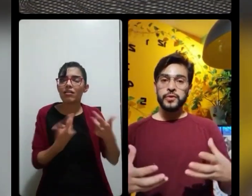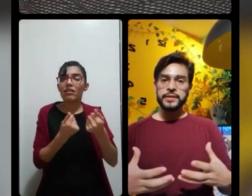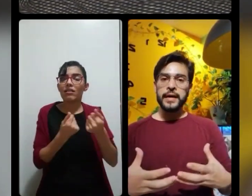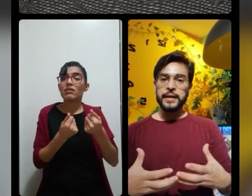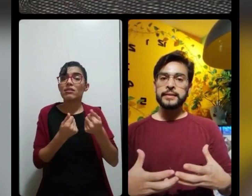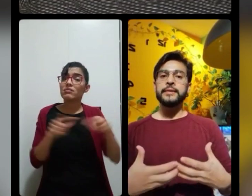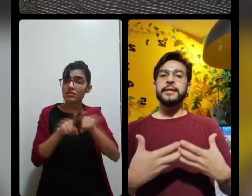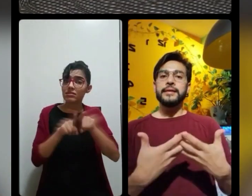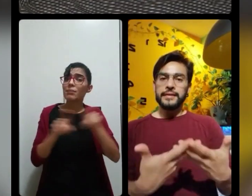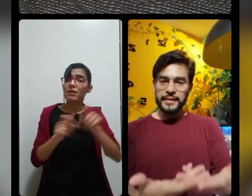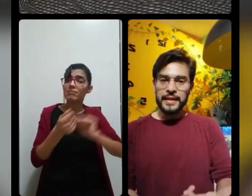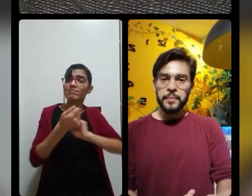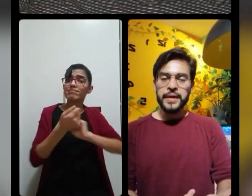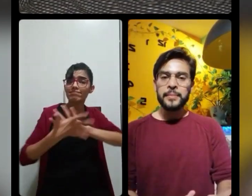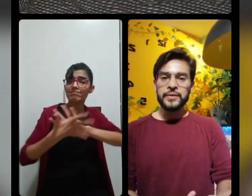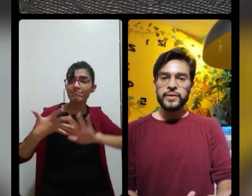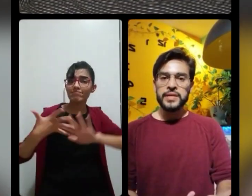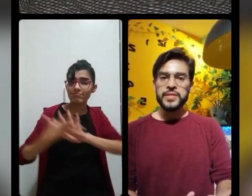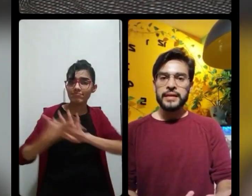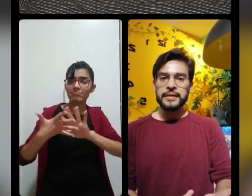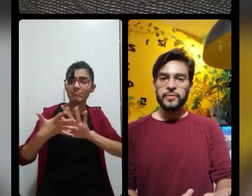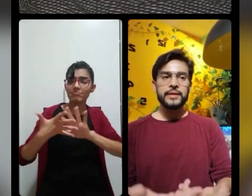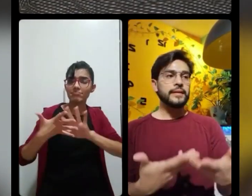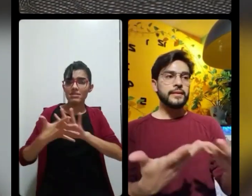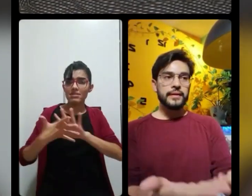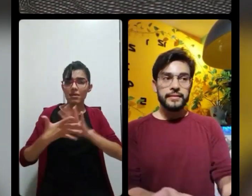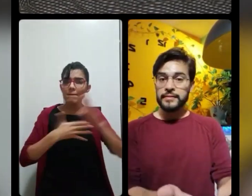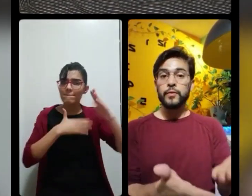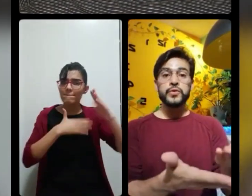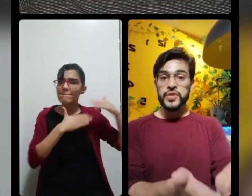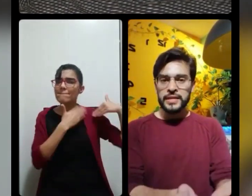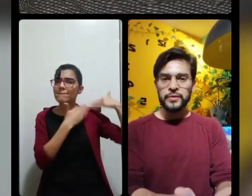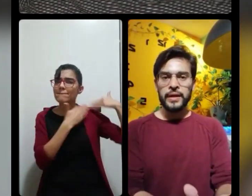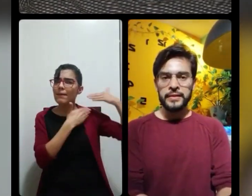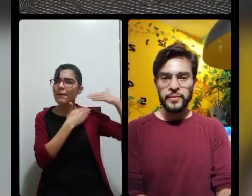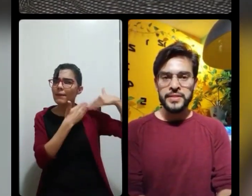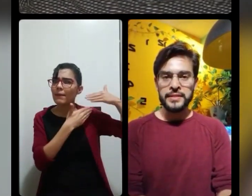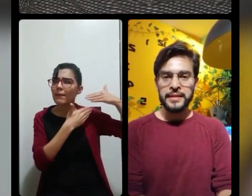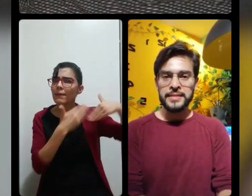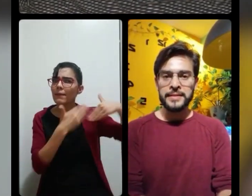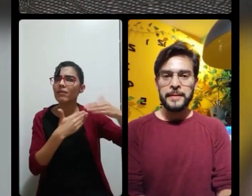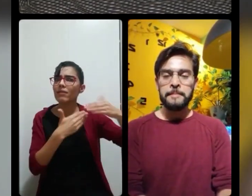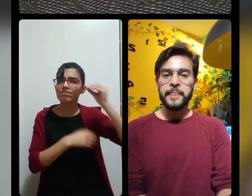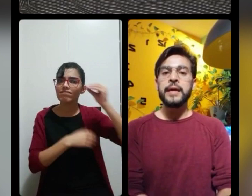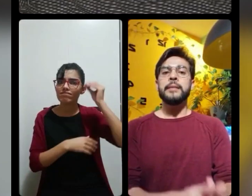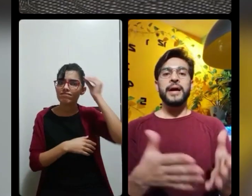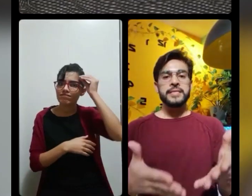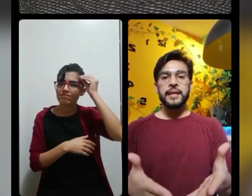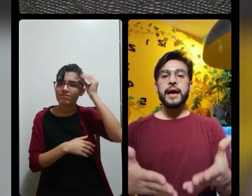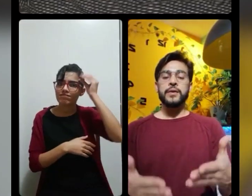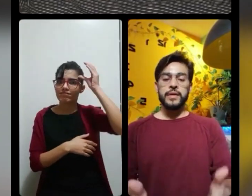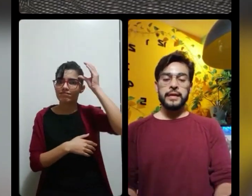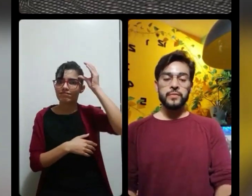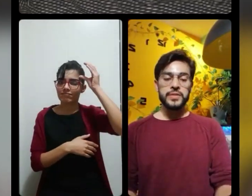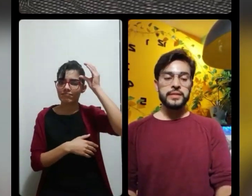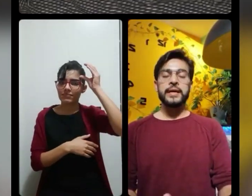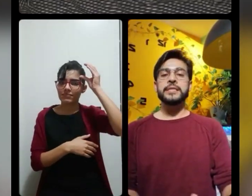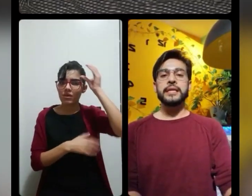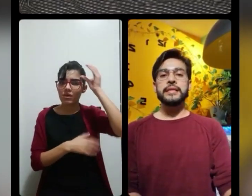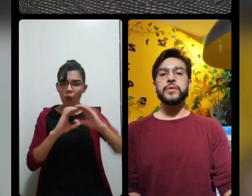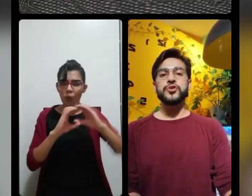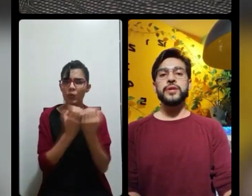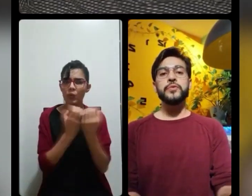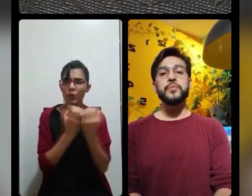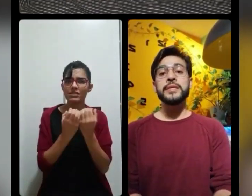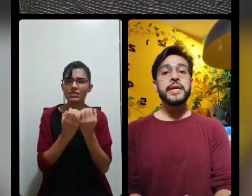Existe uma comunidade que também amadurece a língua usando a língua de sinais, né? Mas, claro, que a língua de